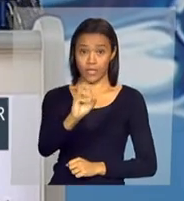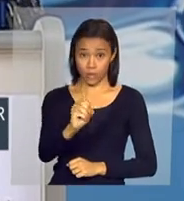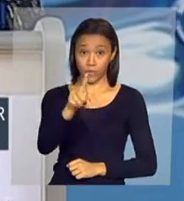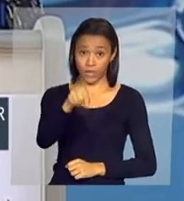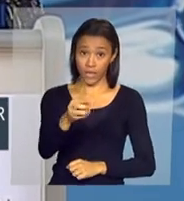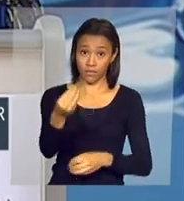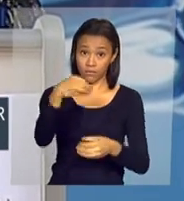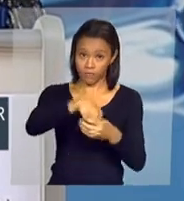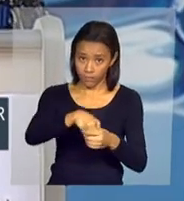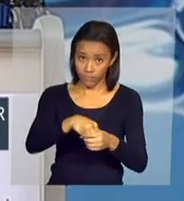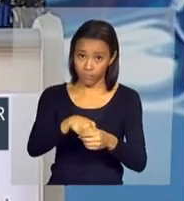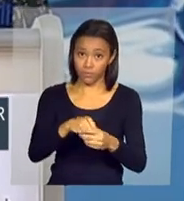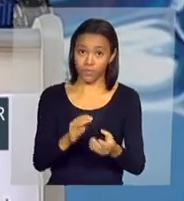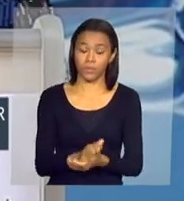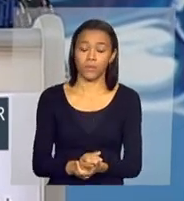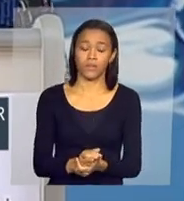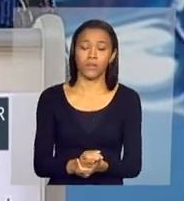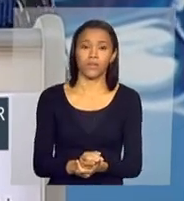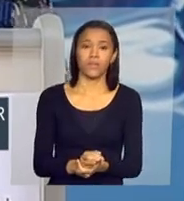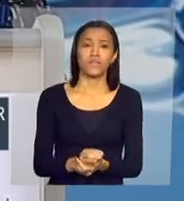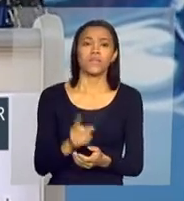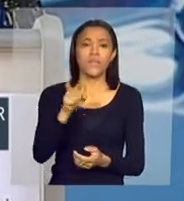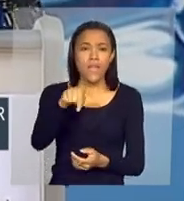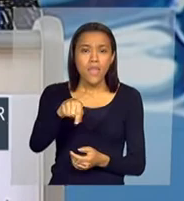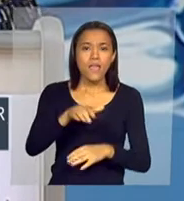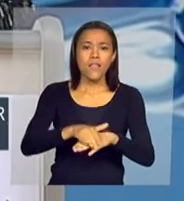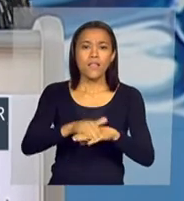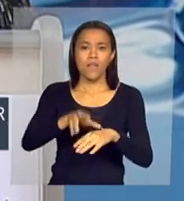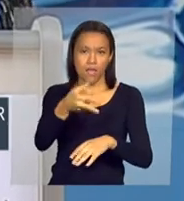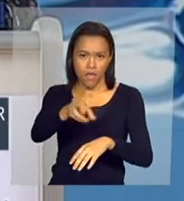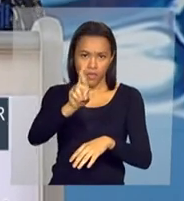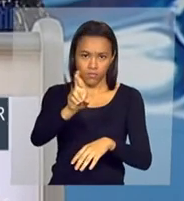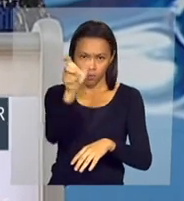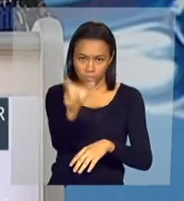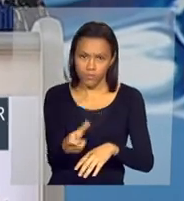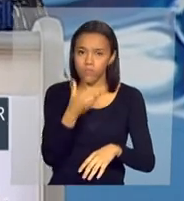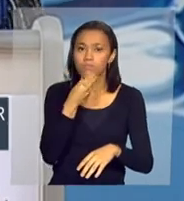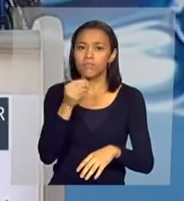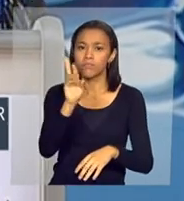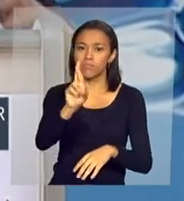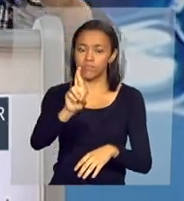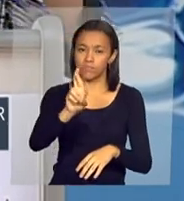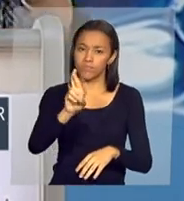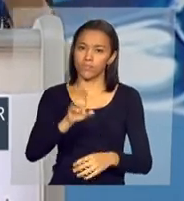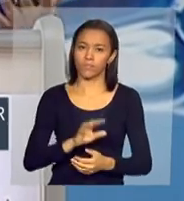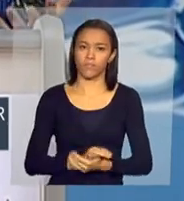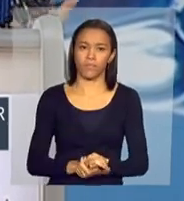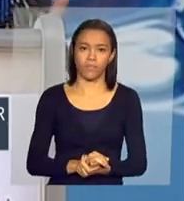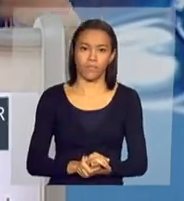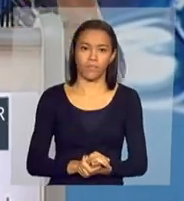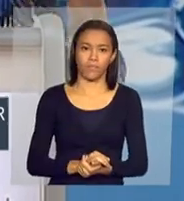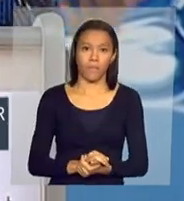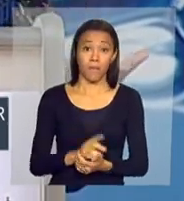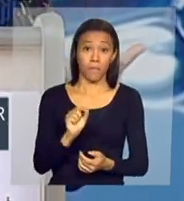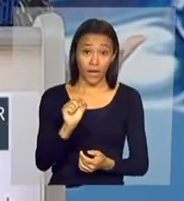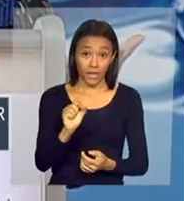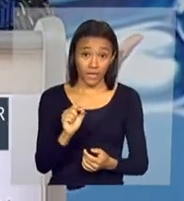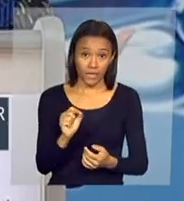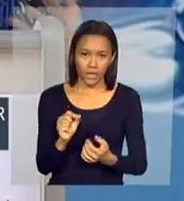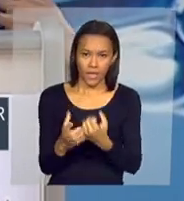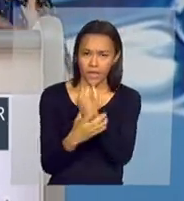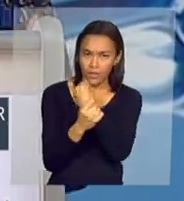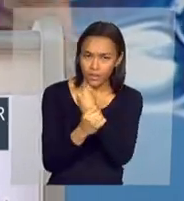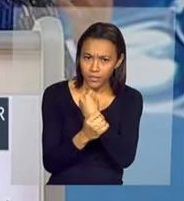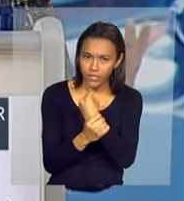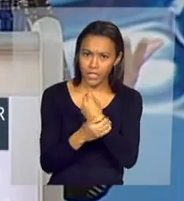Segurança Institucional e que é responsável pela garantia de que esse